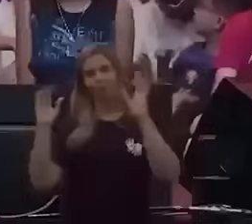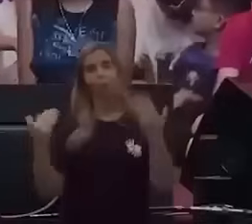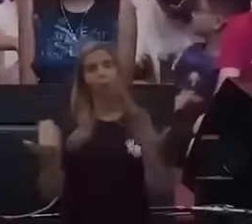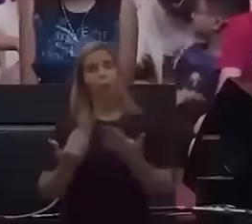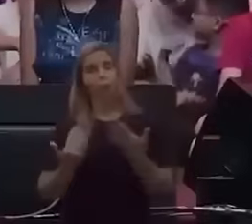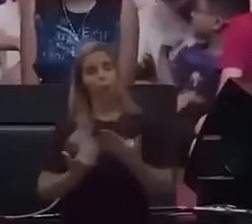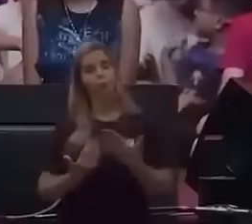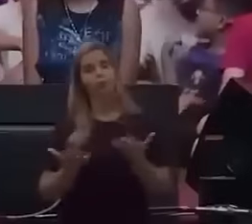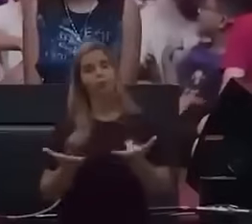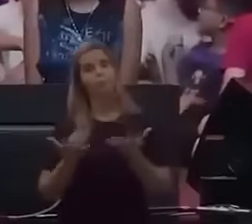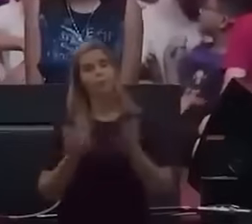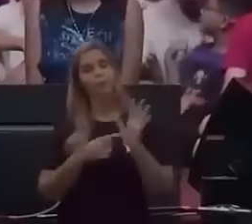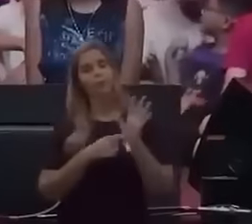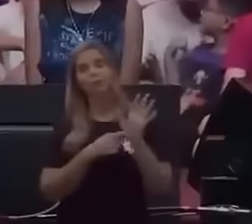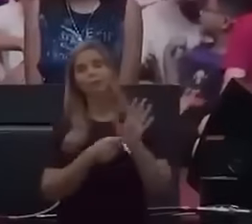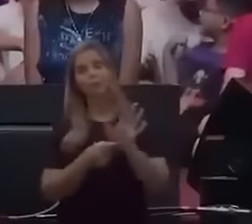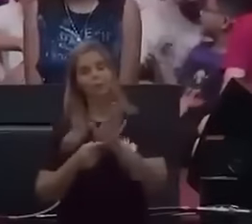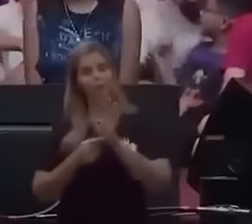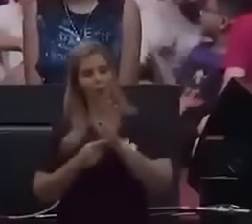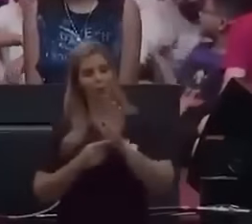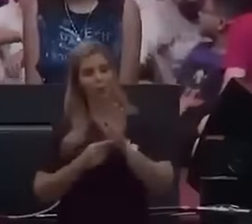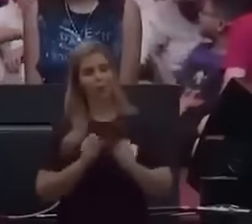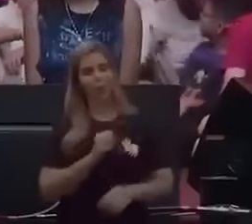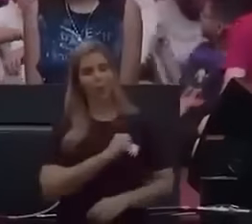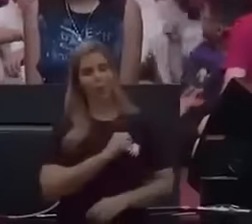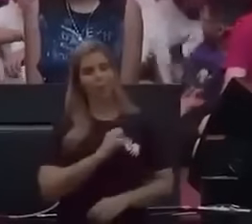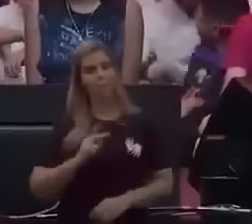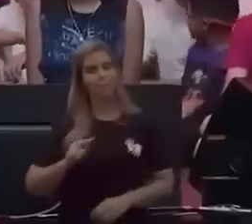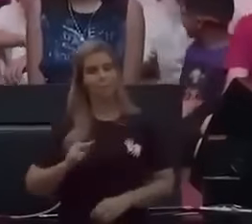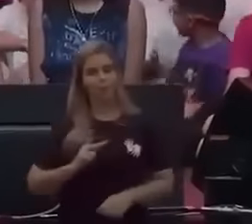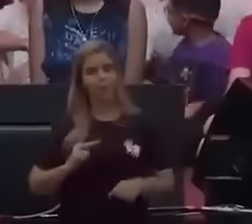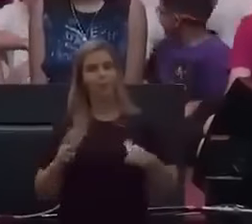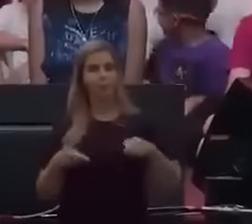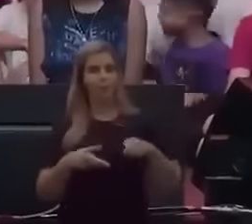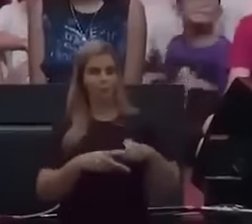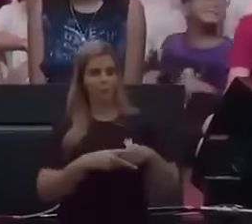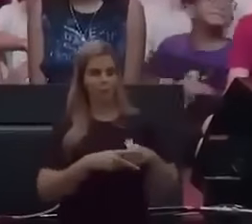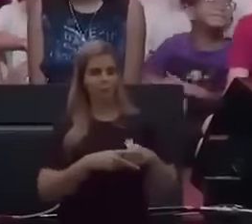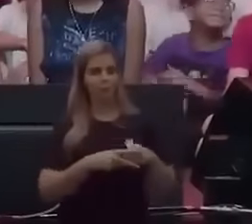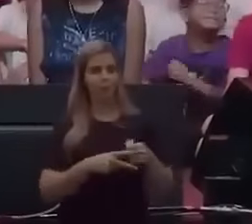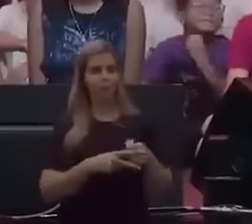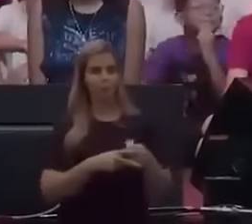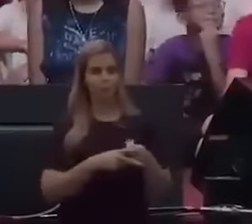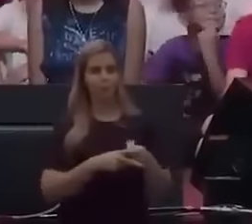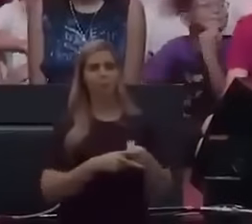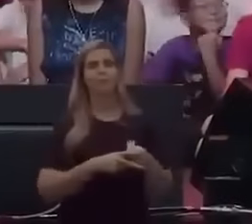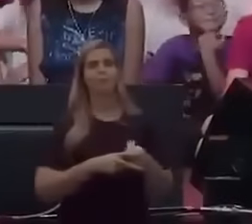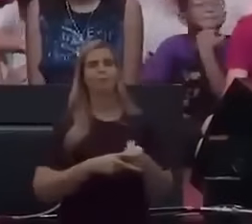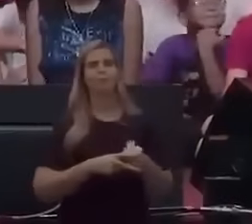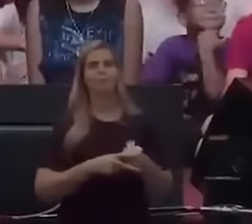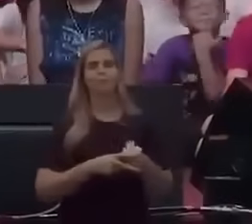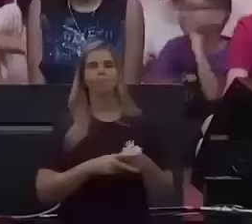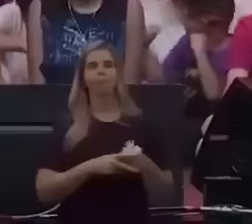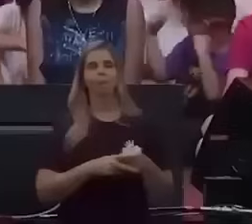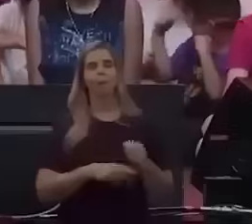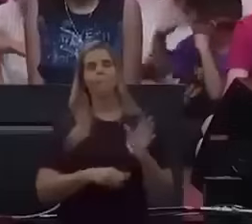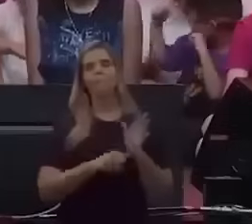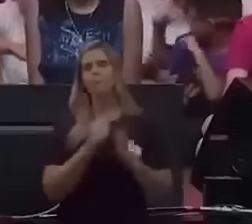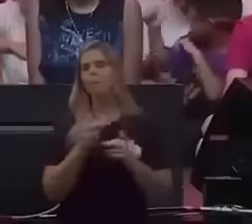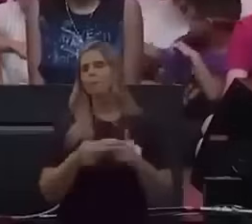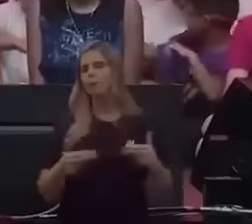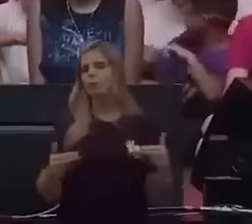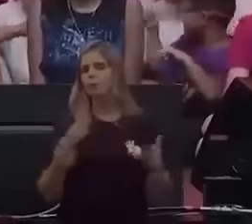Então hoje eu quero lhes apresentar o apóstolo Pedro. O primeiro episódio que chama a nossa atenção